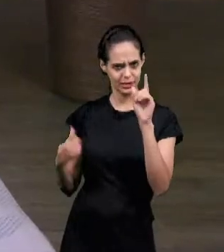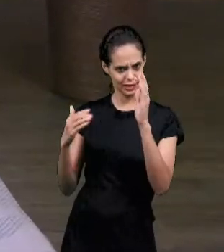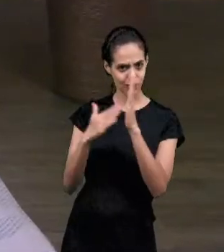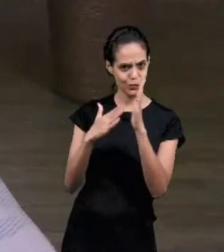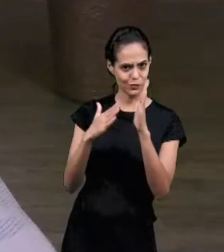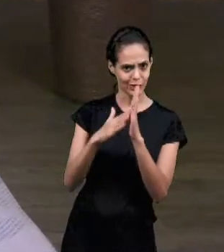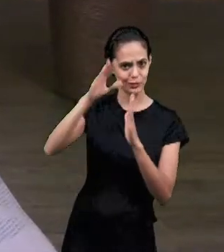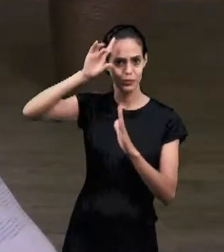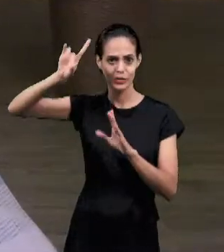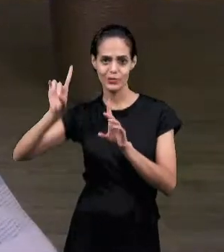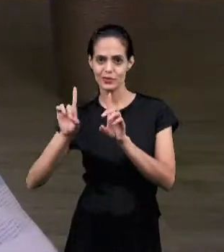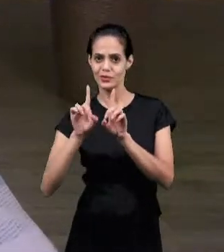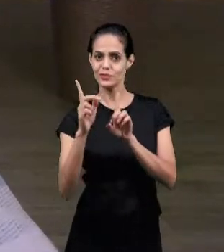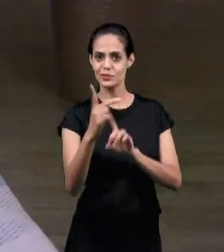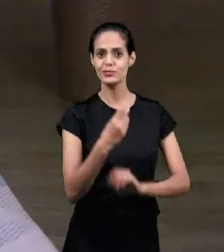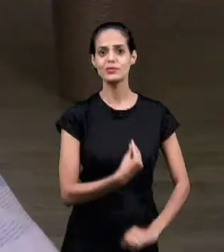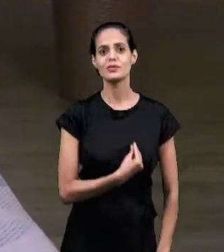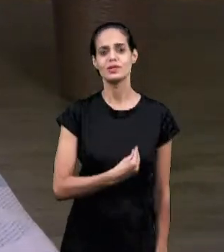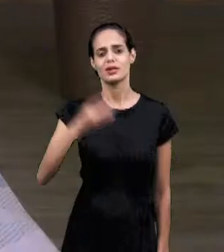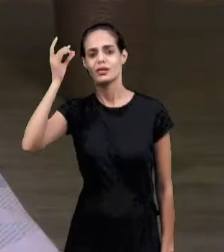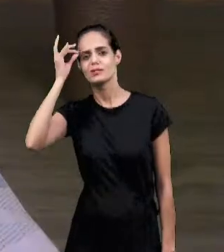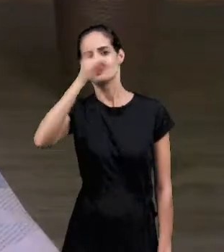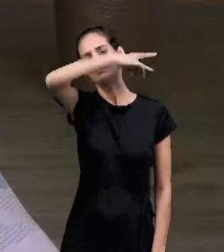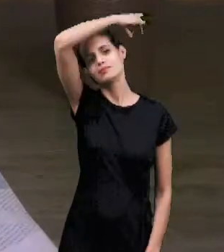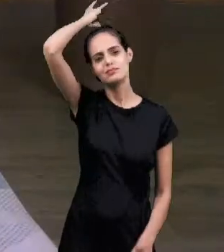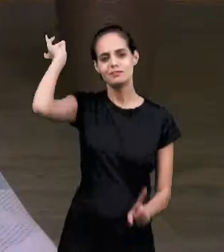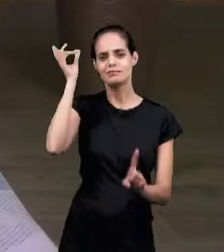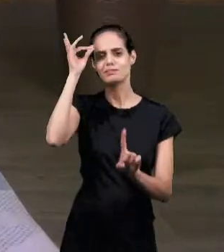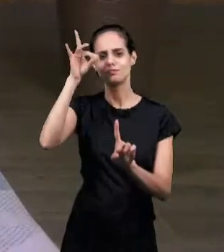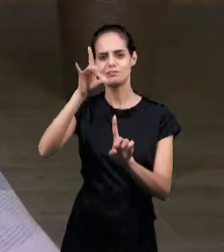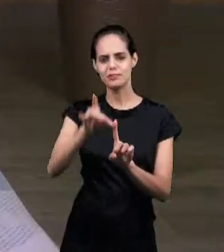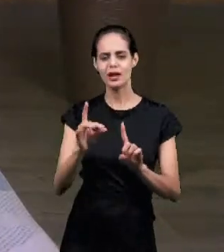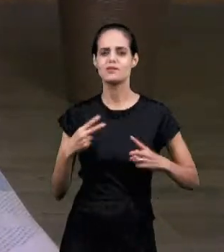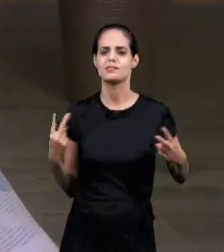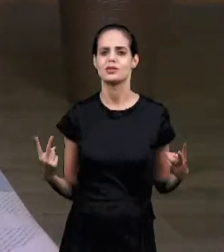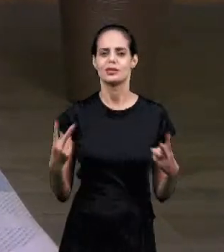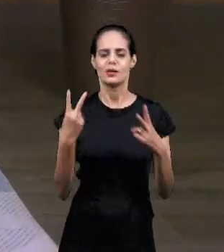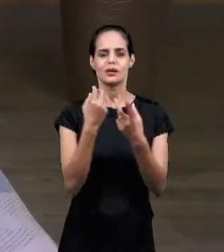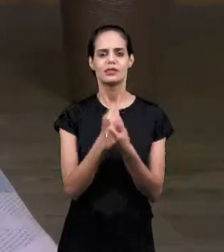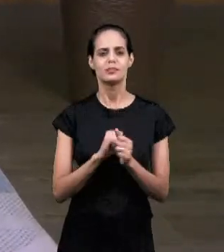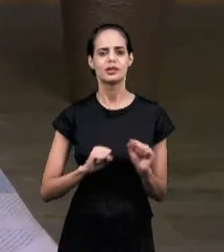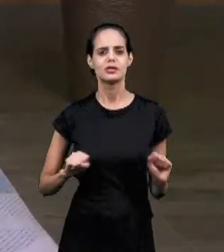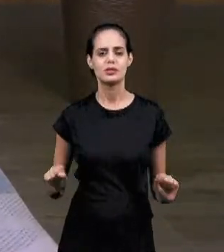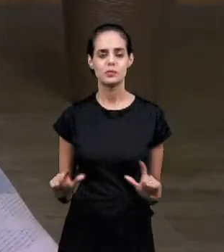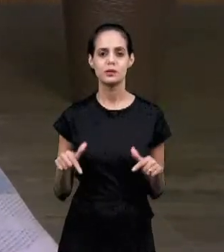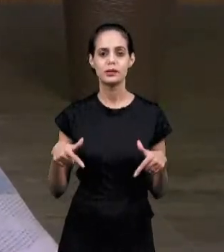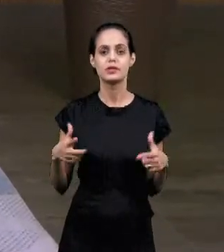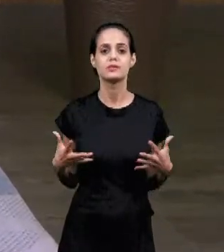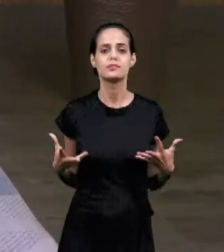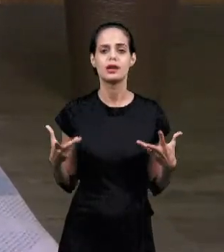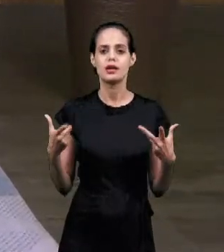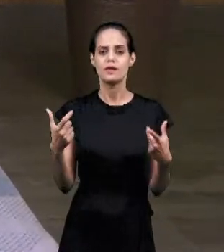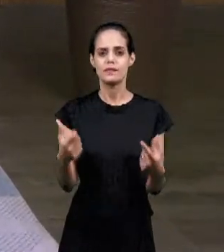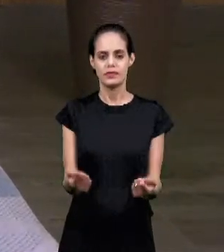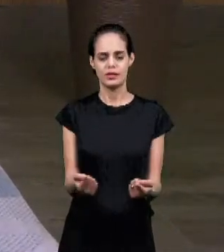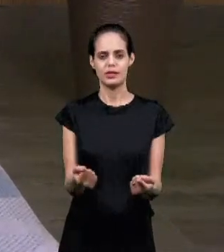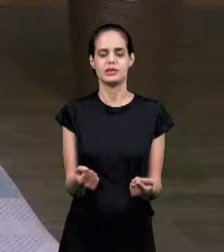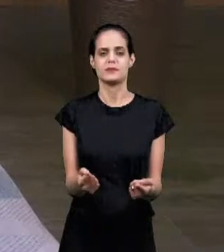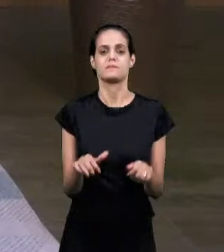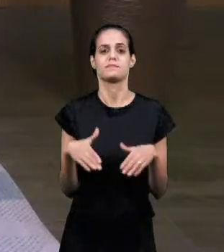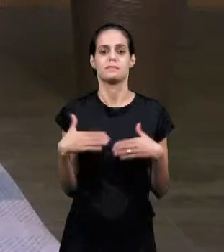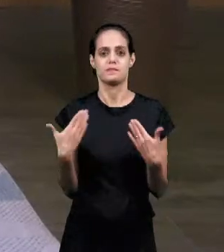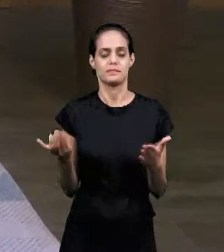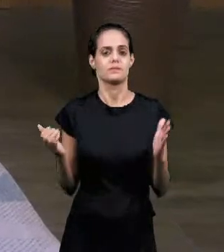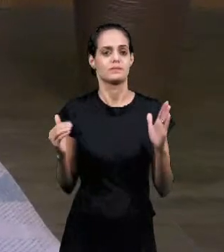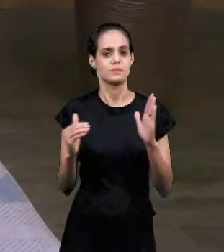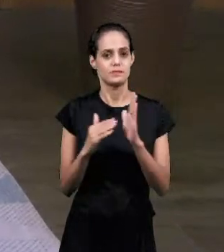há quebrantamento, há vitória, há libertação, né? A operação de maravilhas. Ou seja, o louvor,